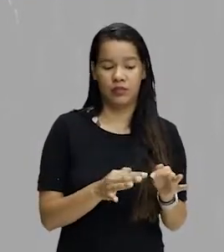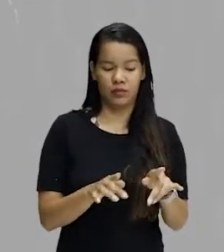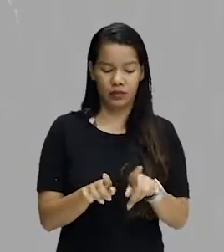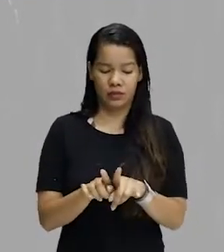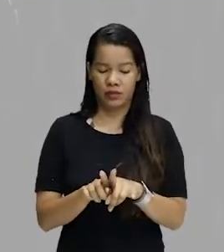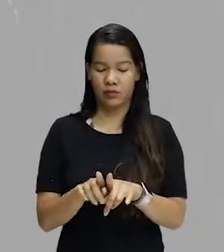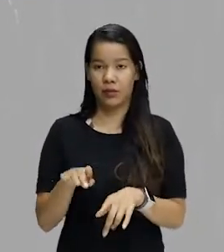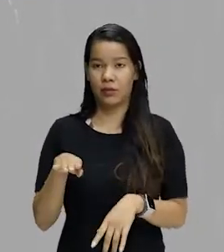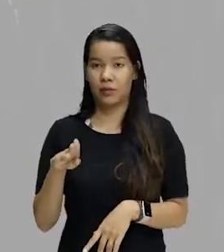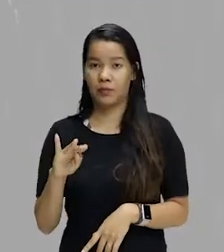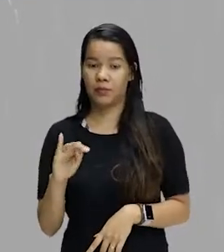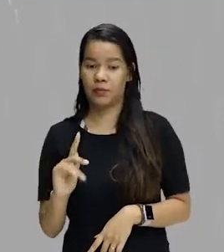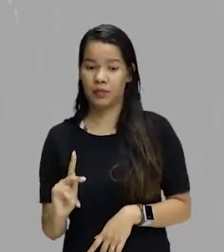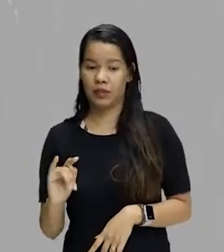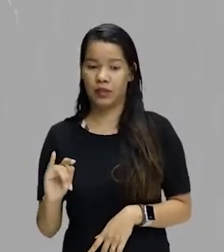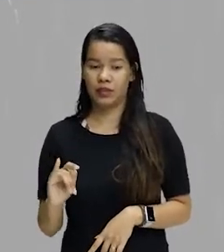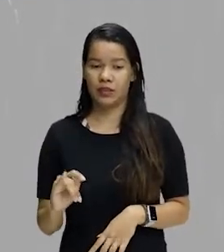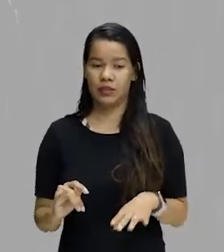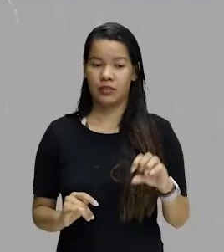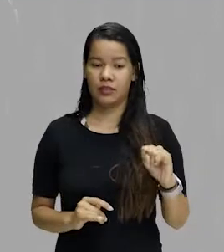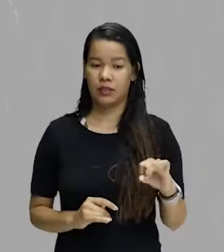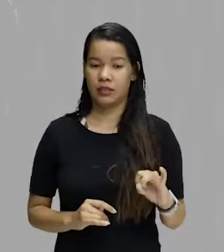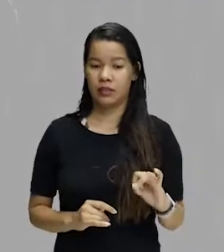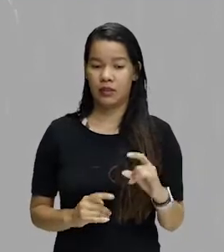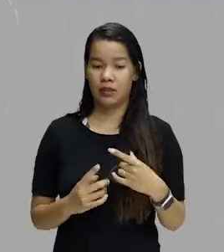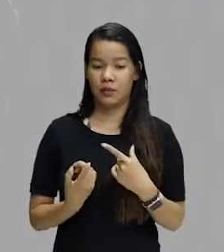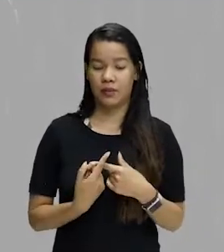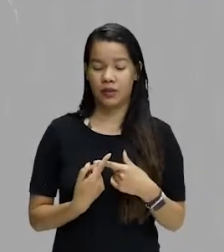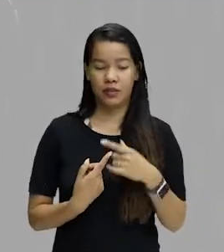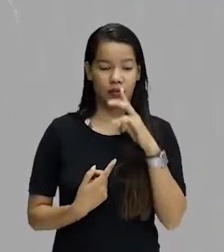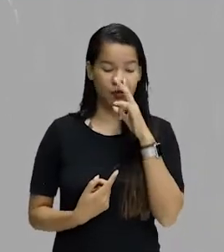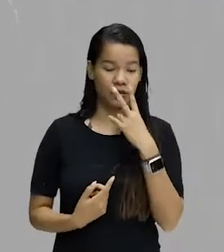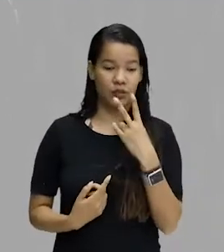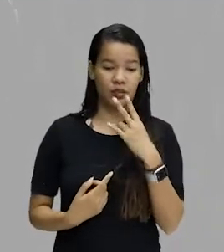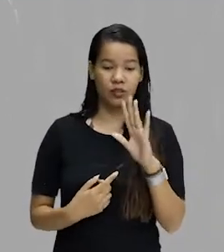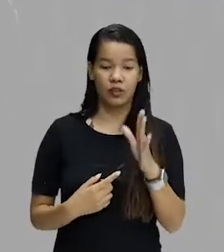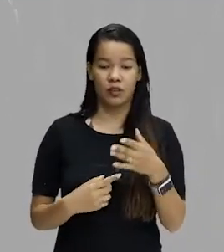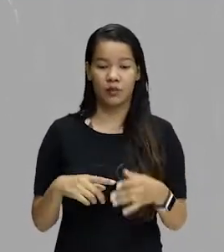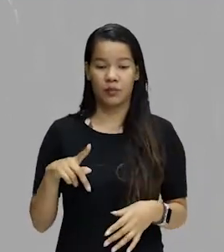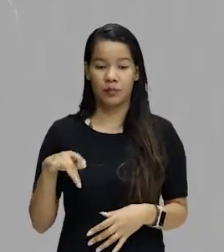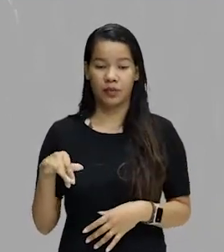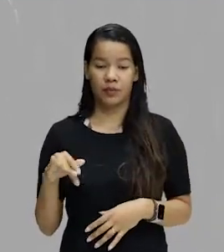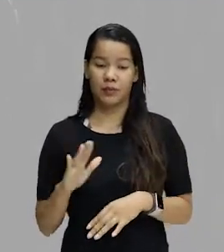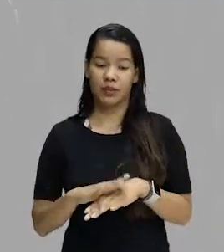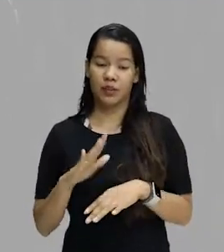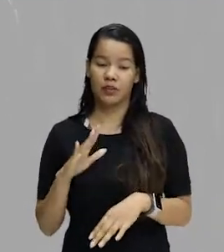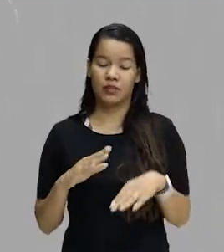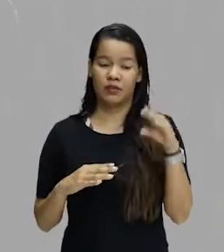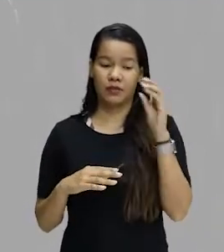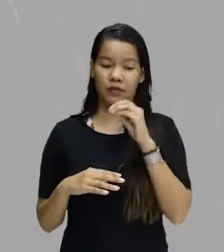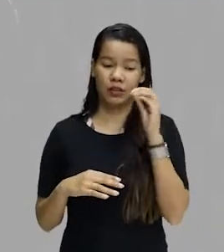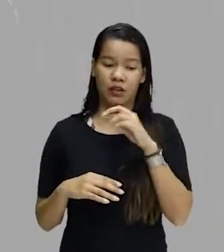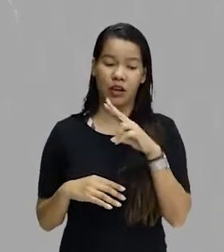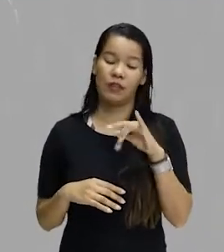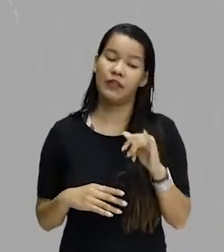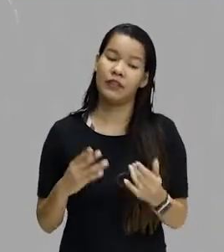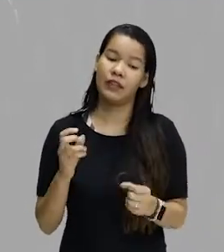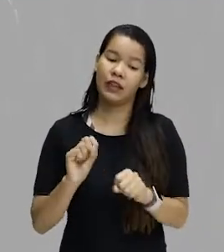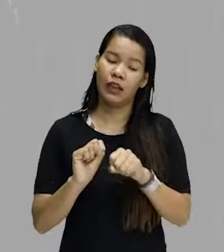ligação pi. A sigma ela é mais forte, a ligação pi ela é mais fraca, e essa ligação pi ela vai ser